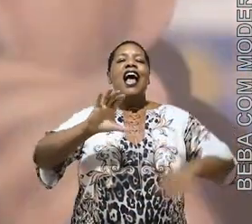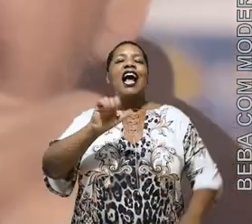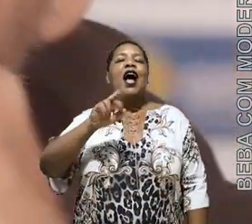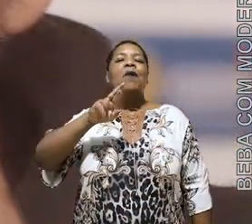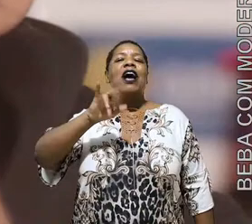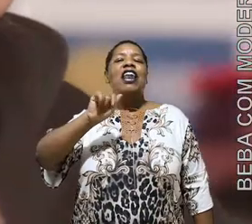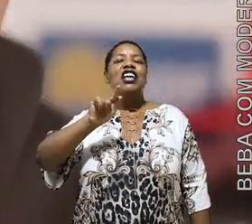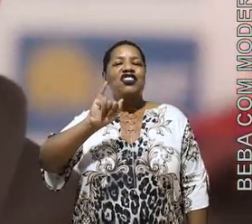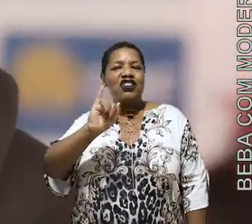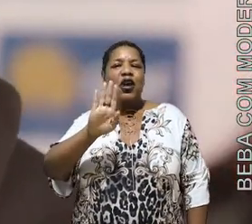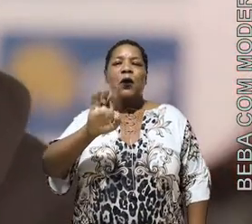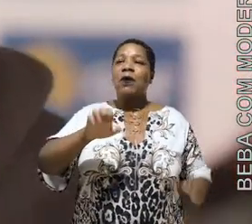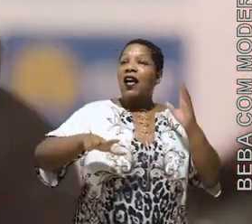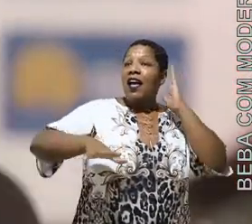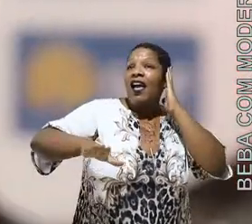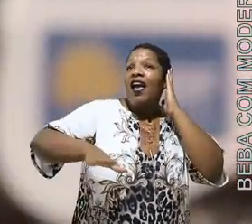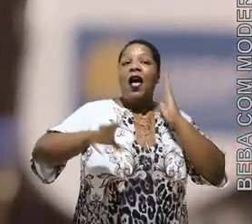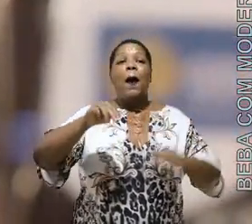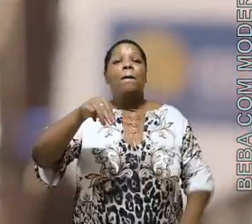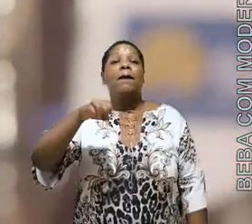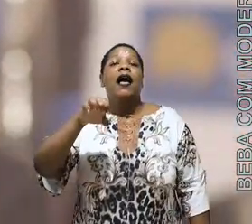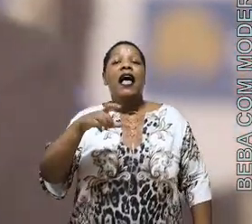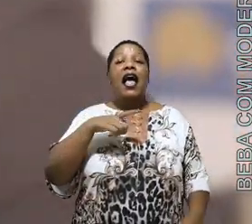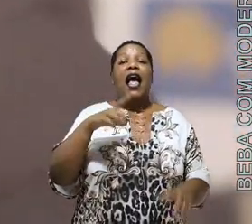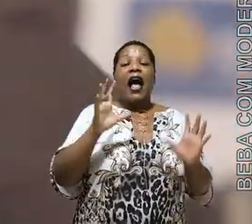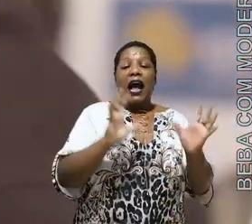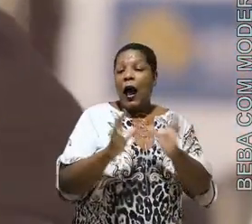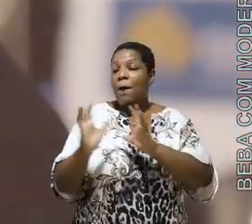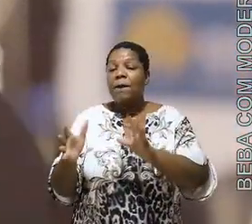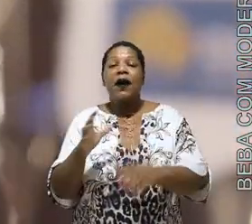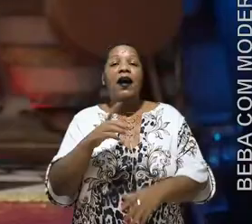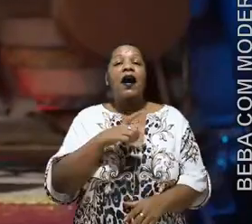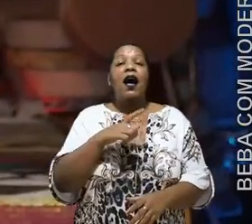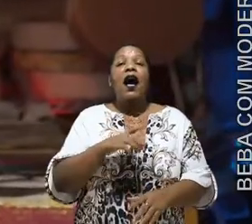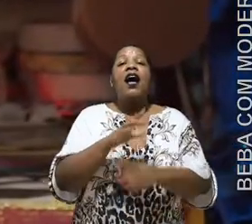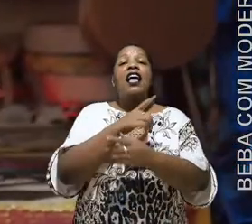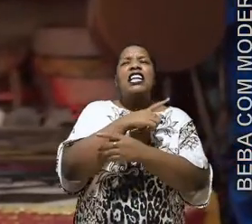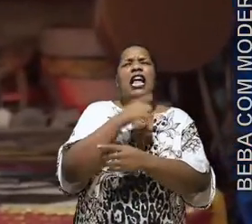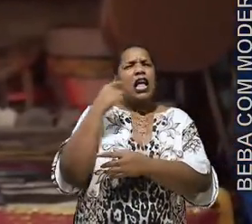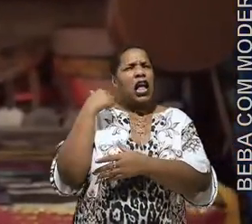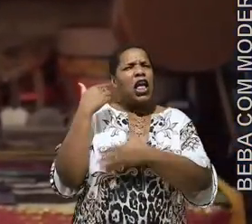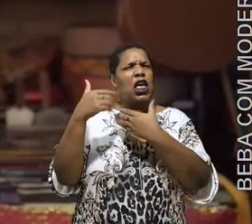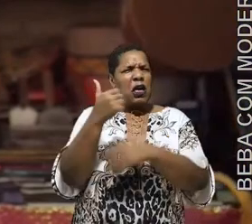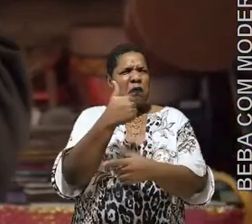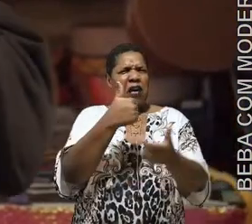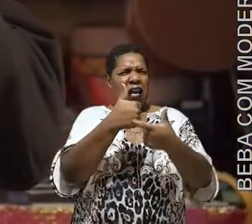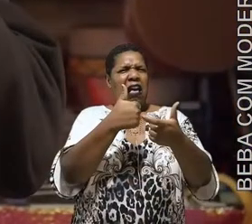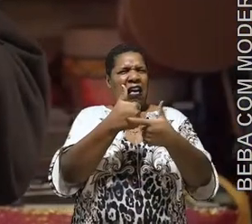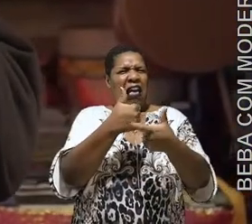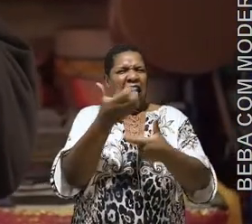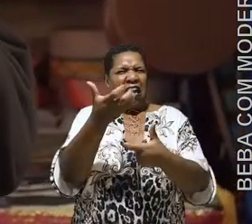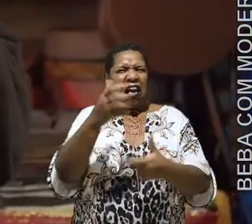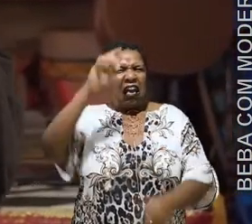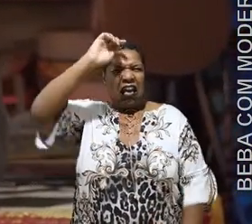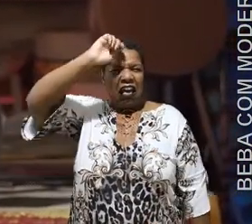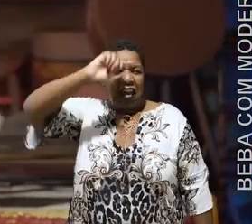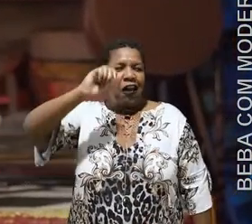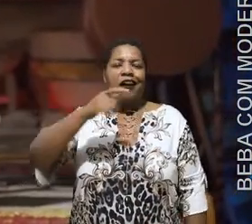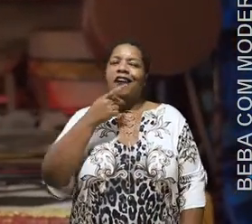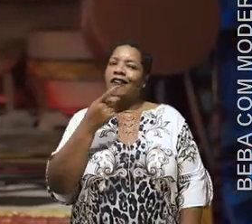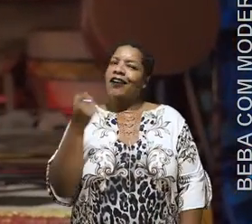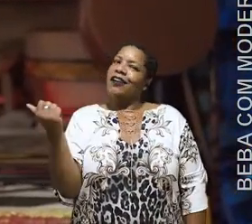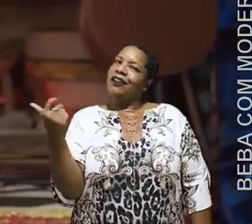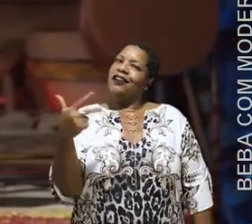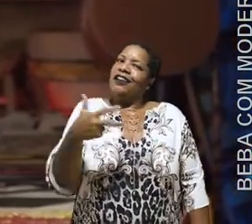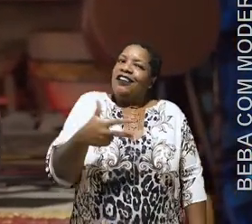à frente de Camaragibe Air os livros de mané as cabaças do afoxé atraí-la que vem os cleptomaníacos